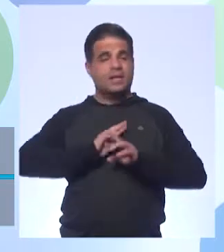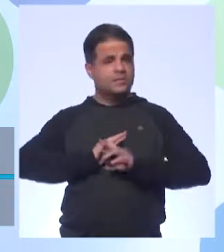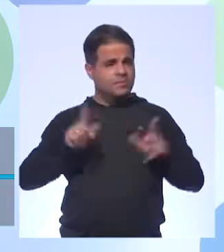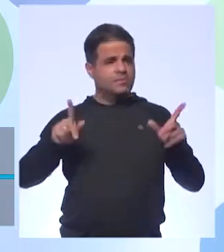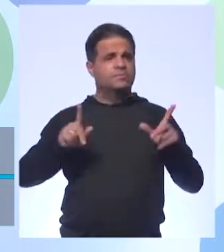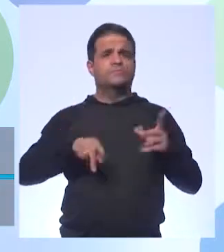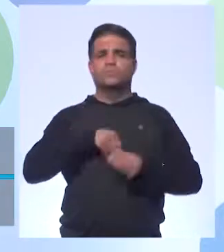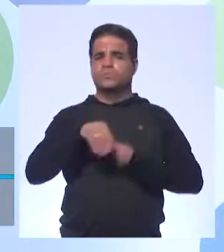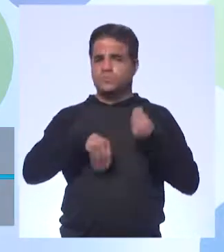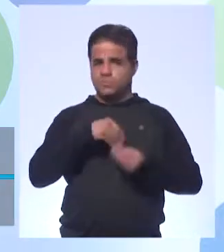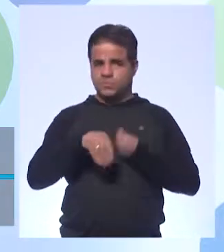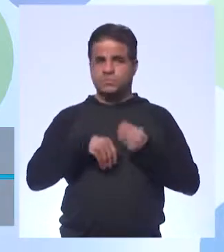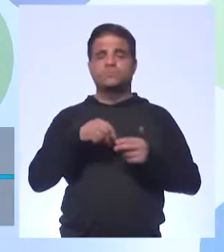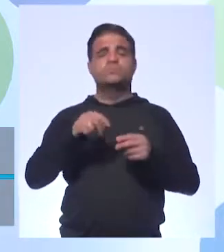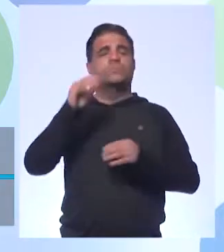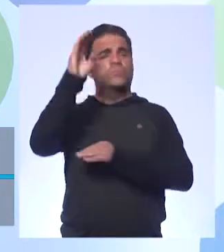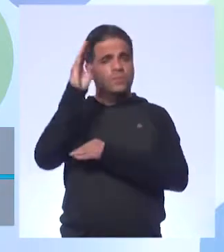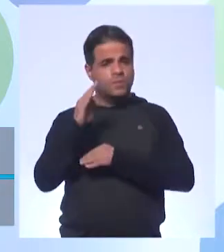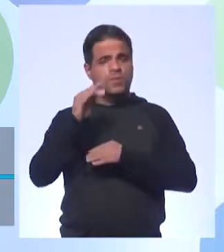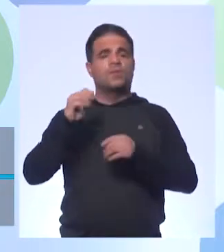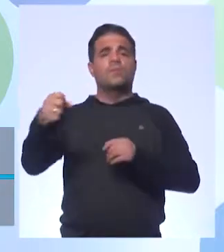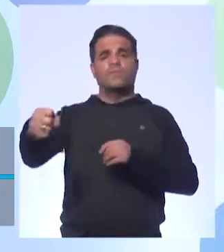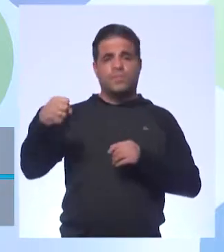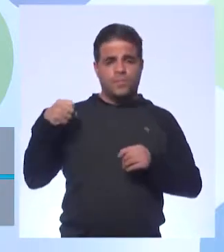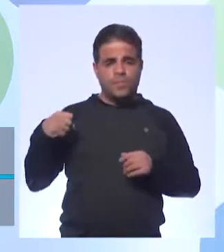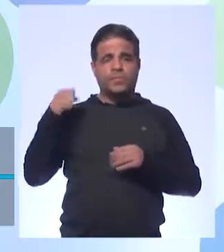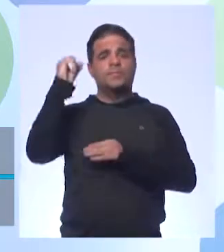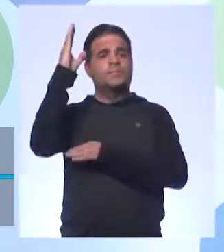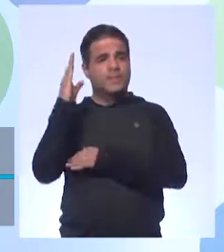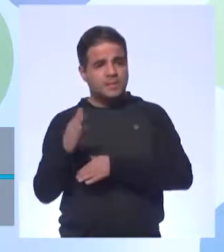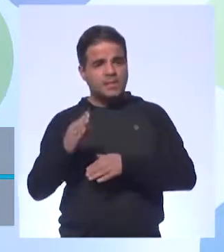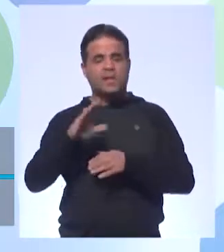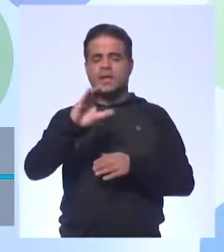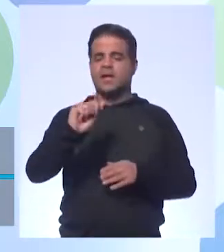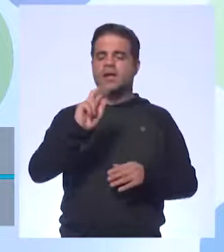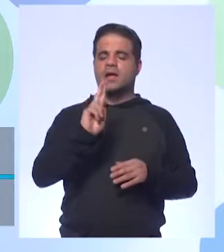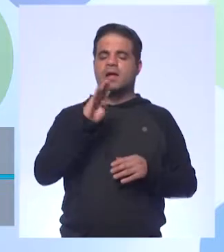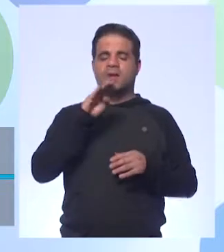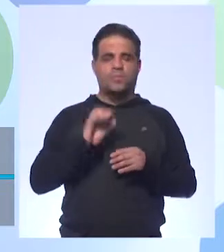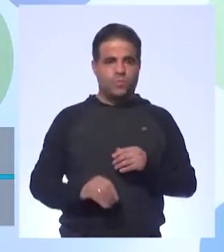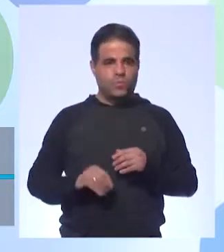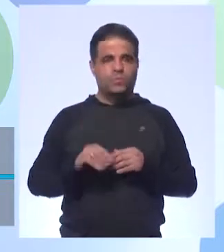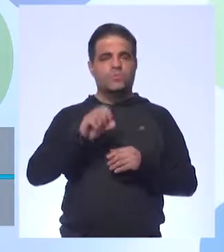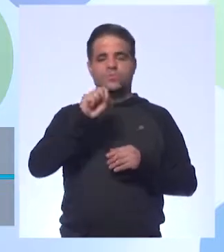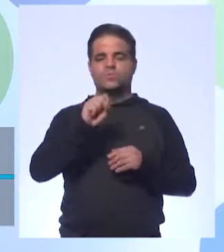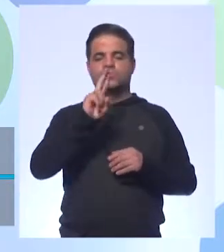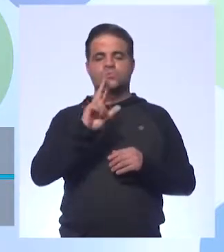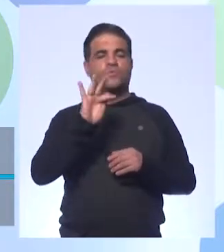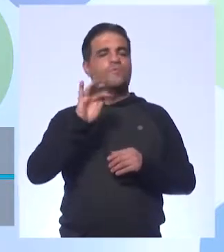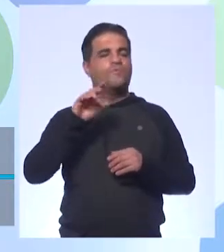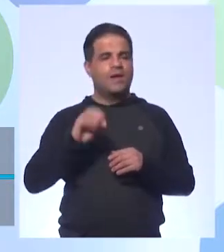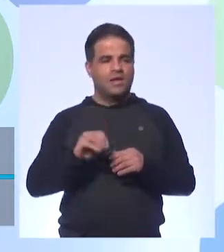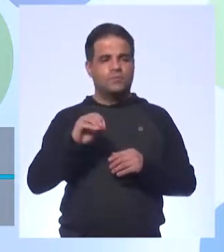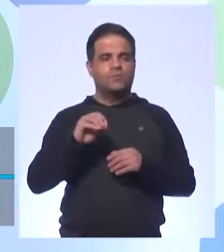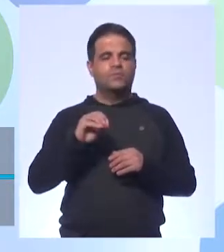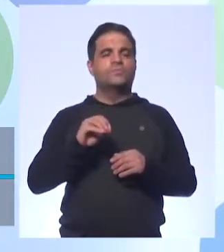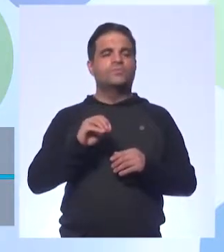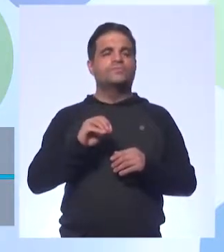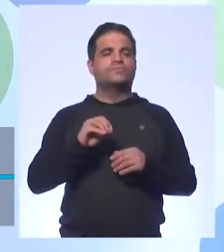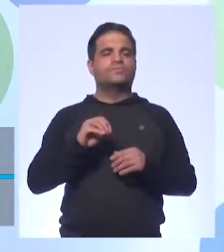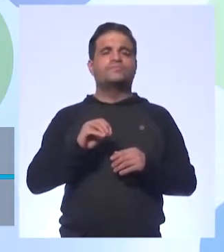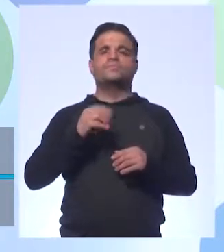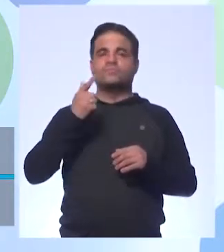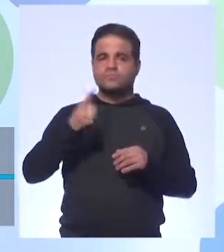dos materiais, portão, ferro, porta, madeira, carbono, giz, sulfato de cálcio. E mais uma